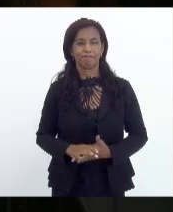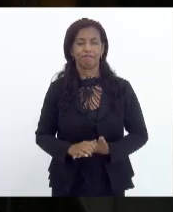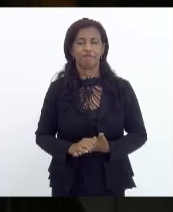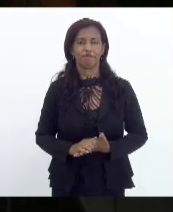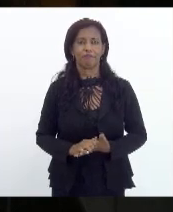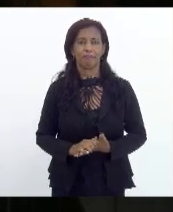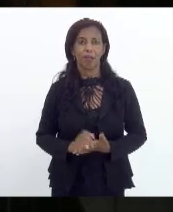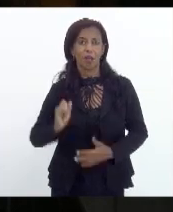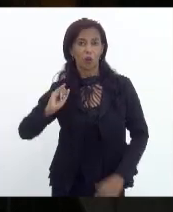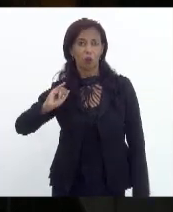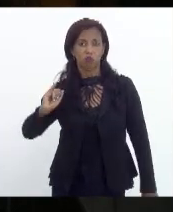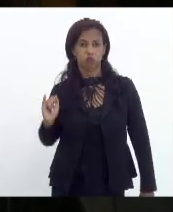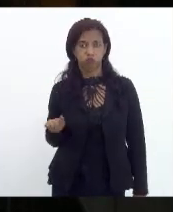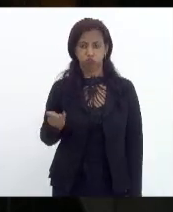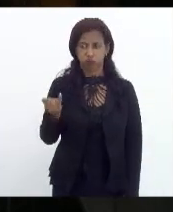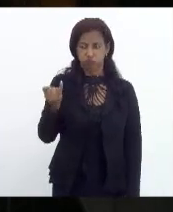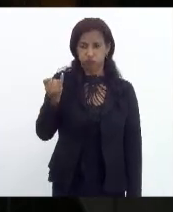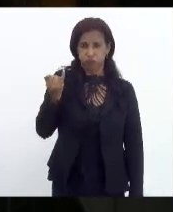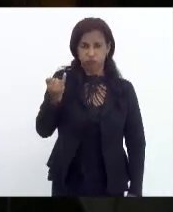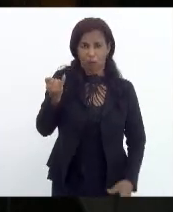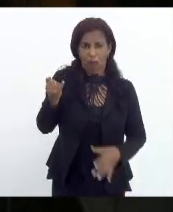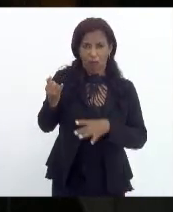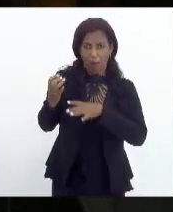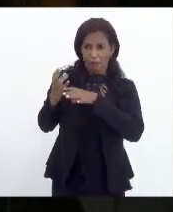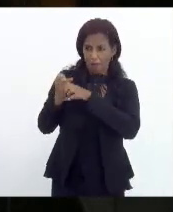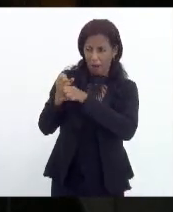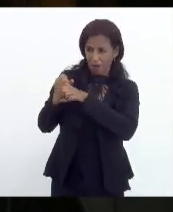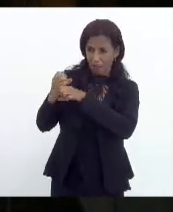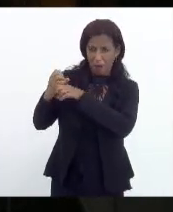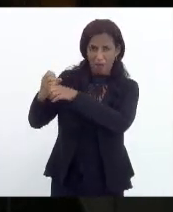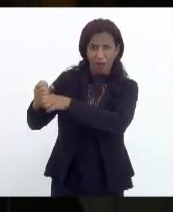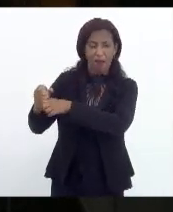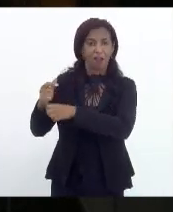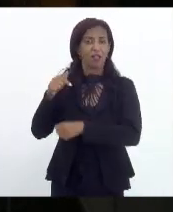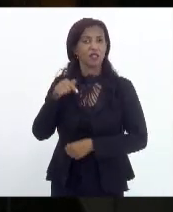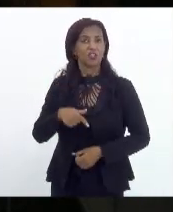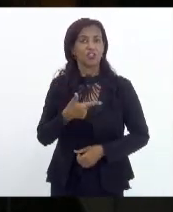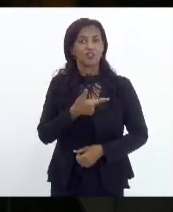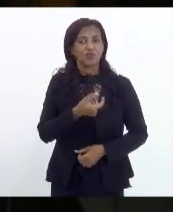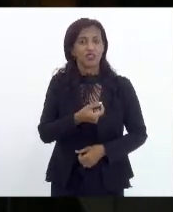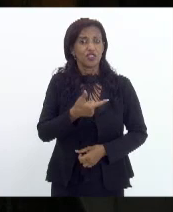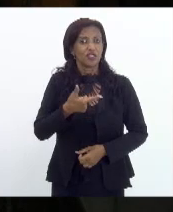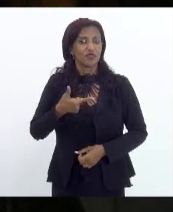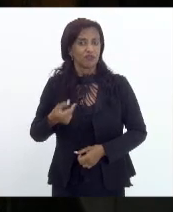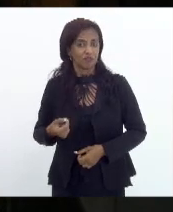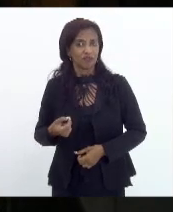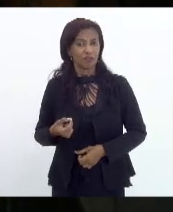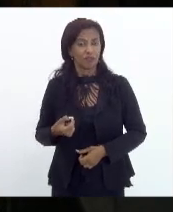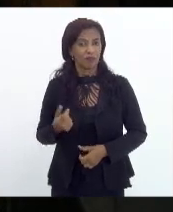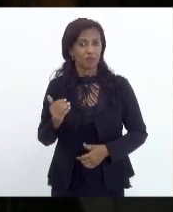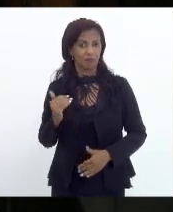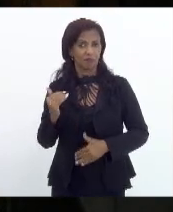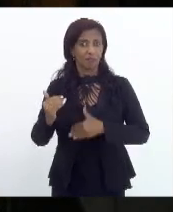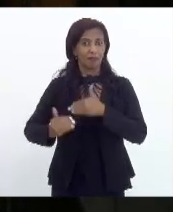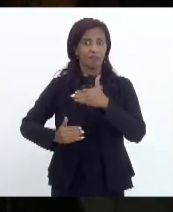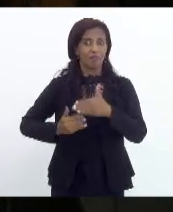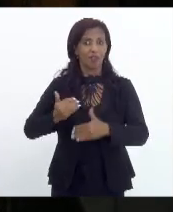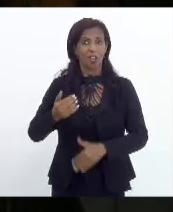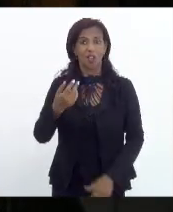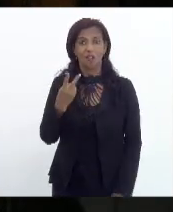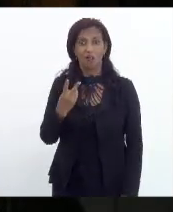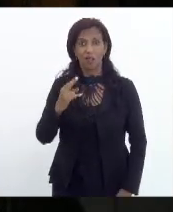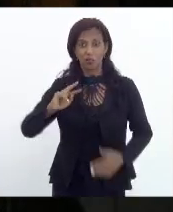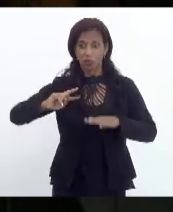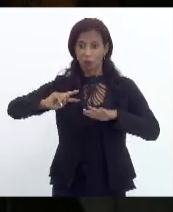inflação acumulada deste ano de 2020 passará de dois